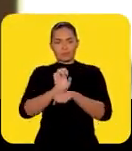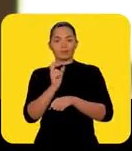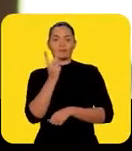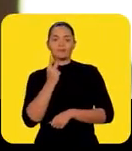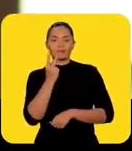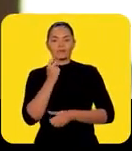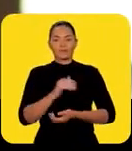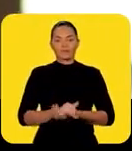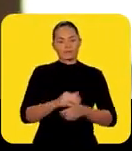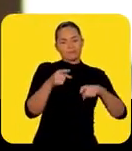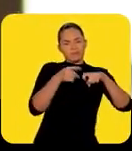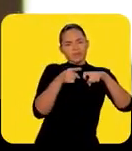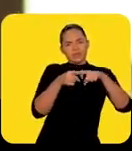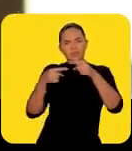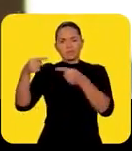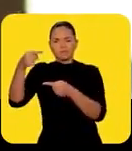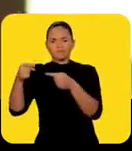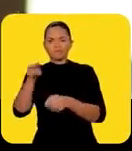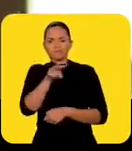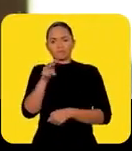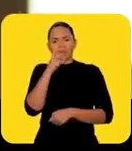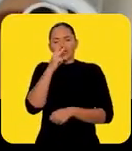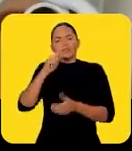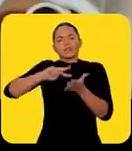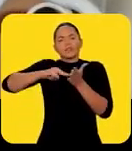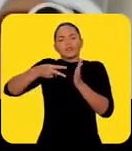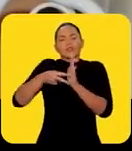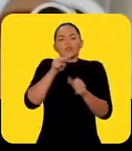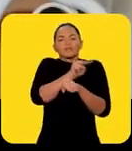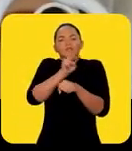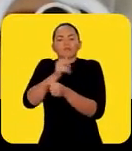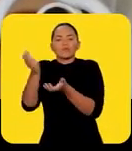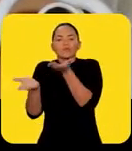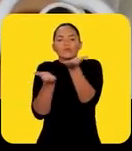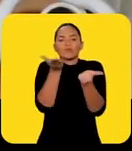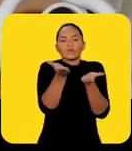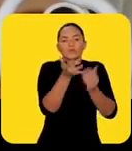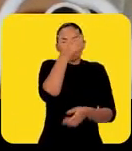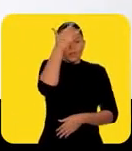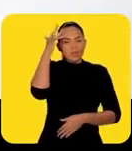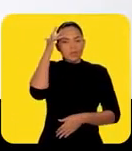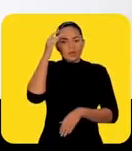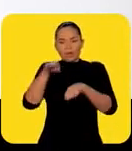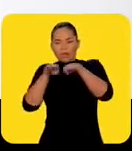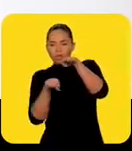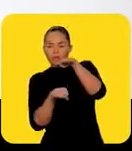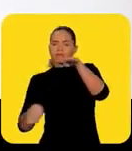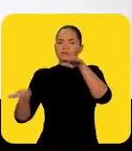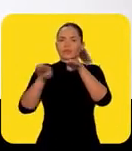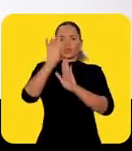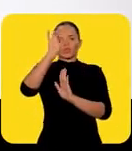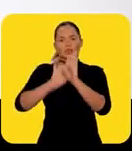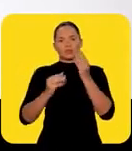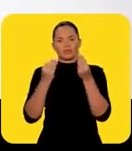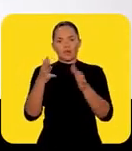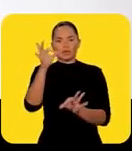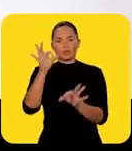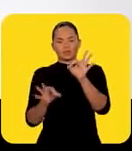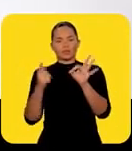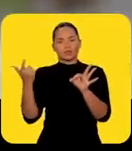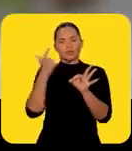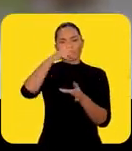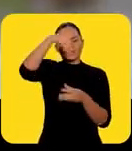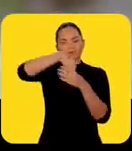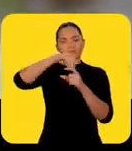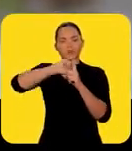A medicina e a política, para mim, convergem no cuidar. É cuidar de reduzir desigualdades, de promover justiça